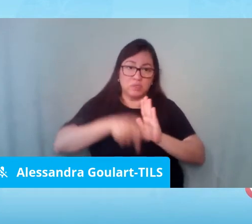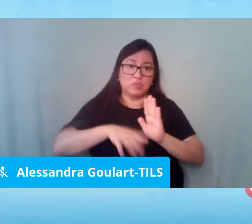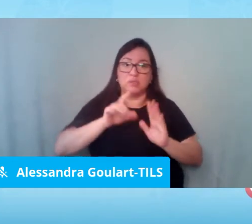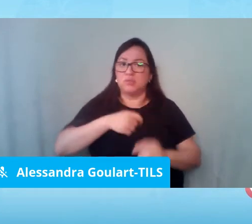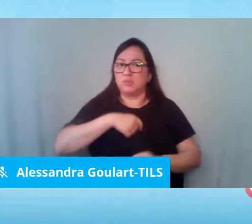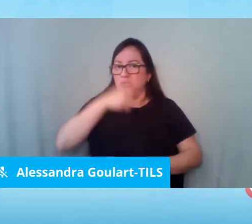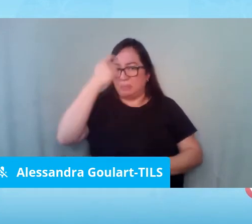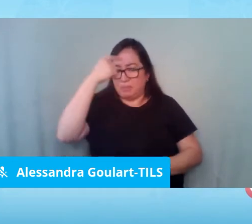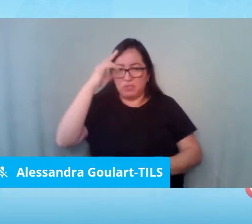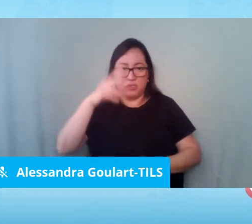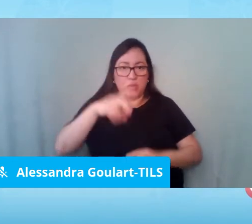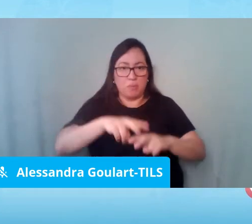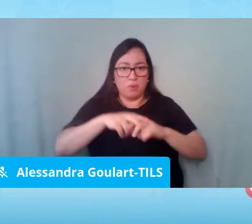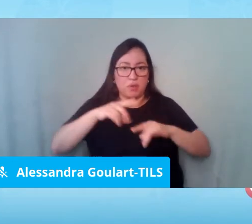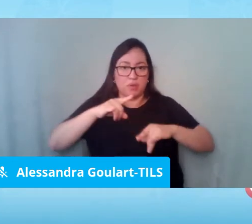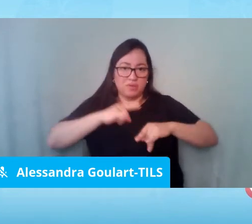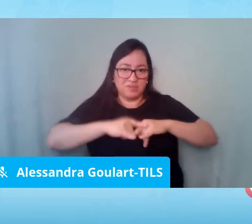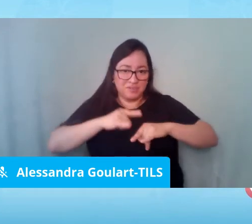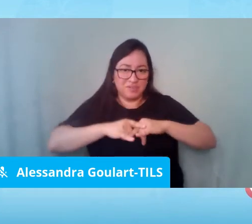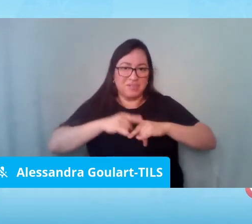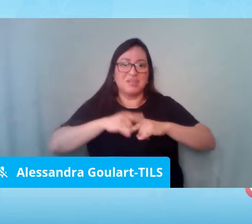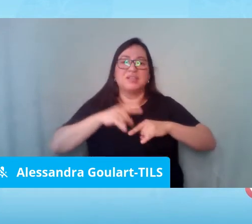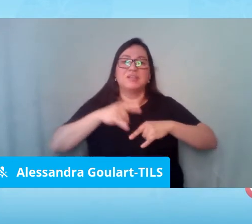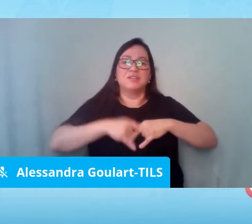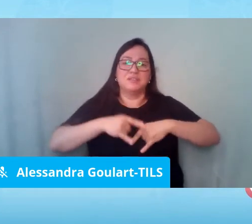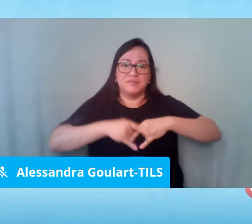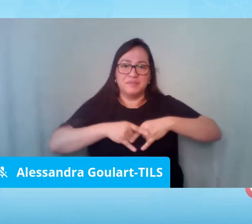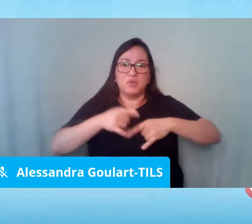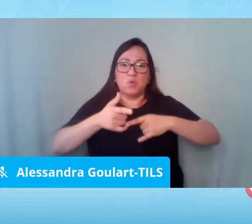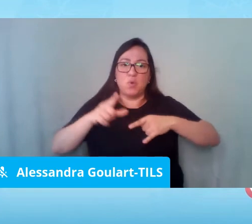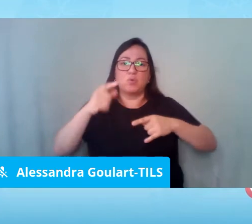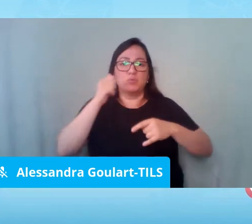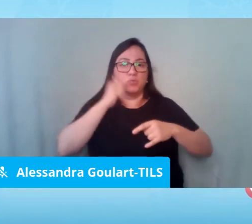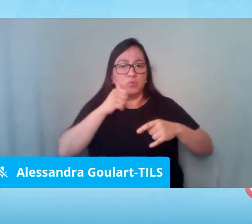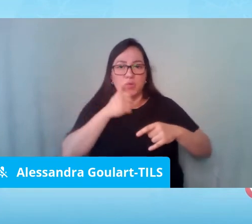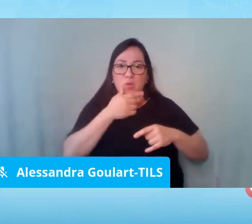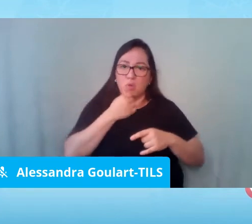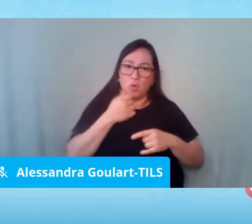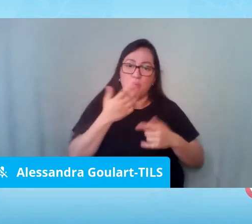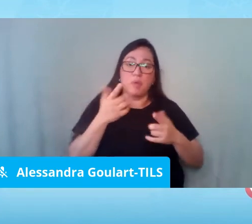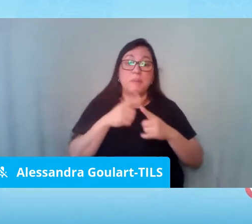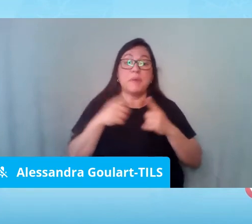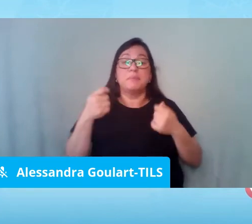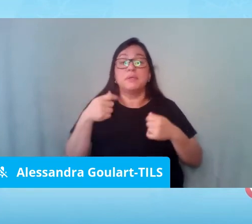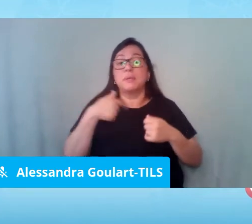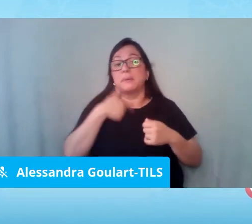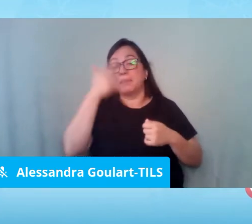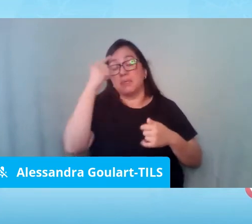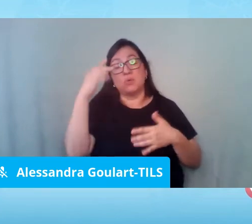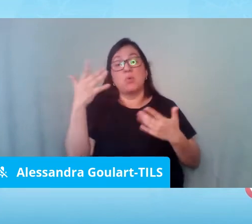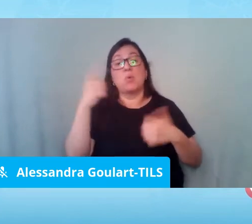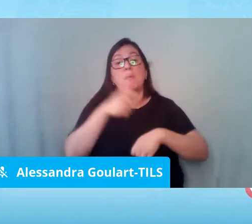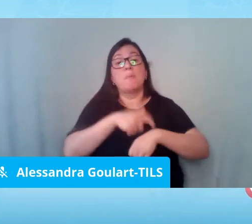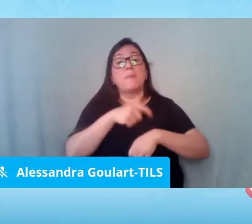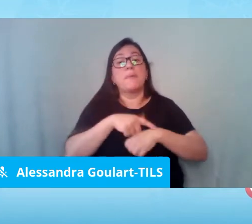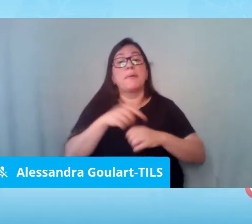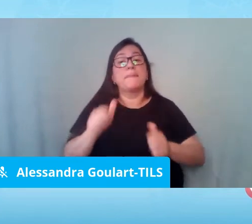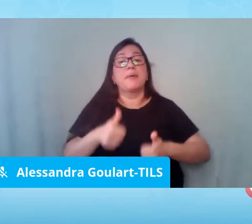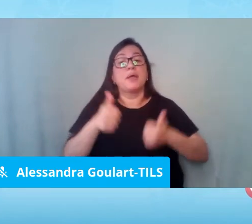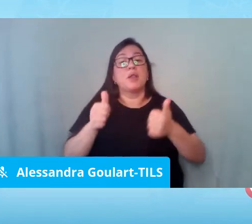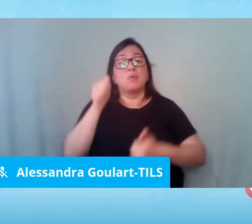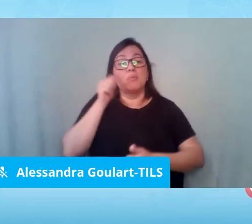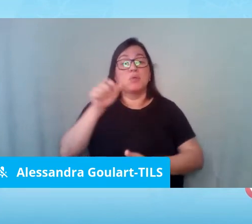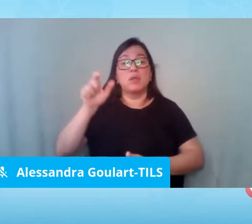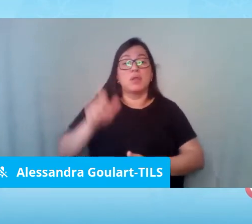métodos contraceptivos, é a gente também pensar com essa pessoa qual o momento ideal para ela engravidar, ou